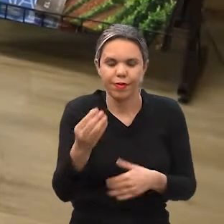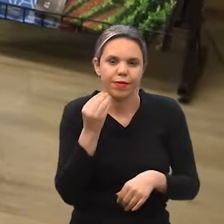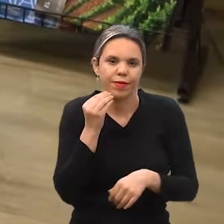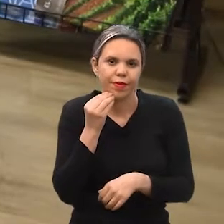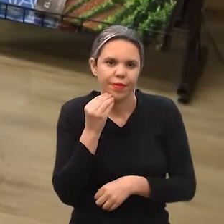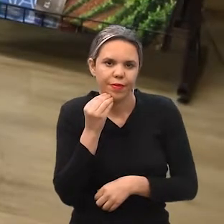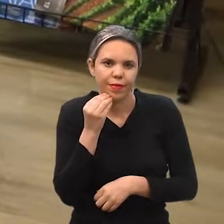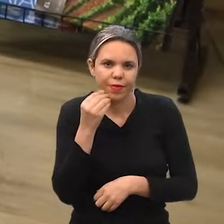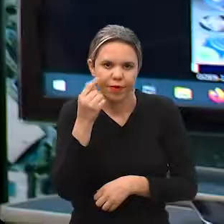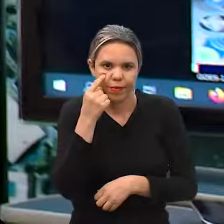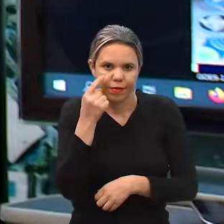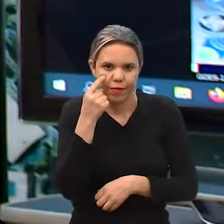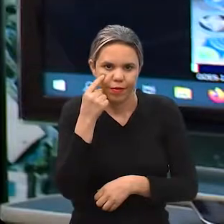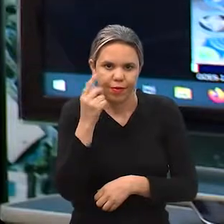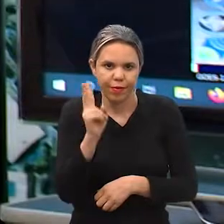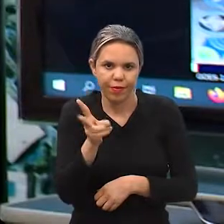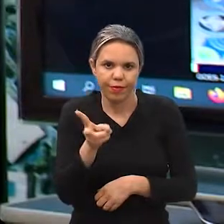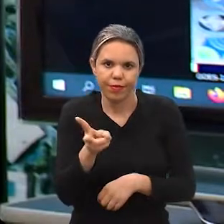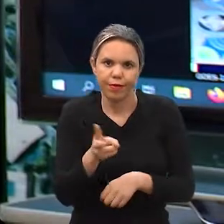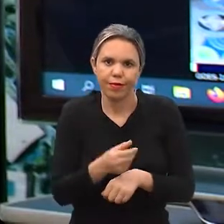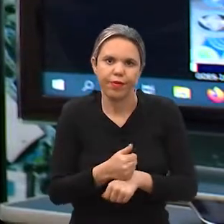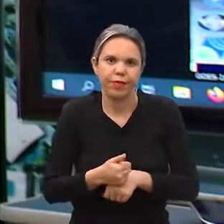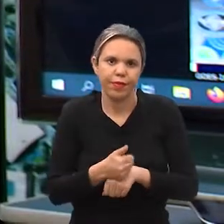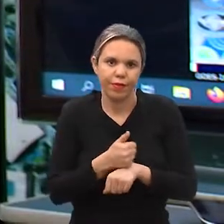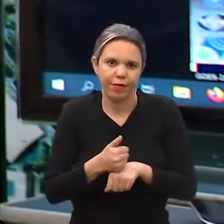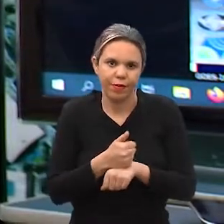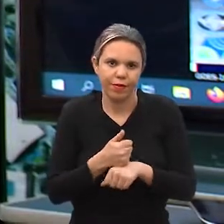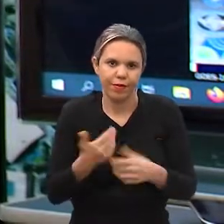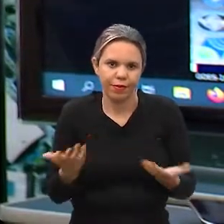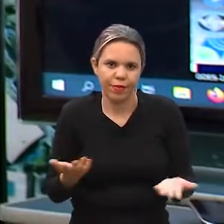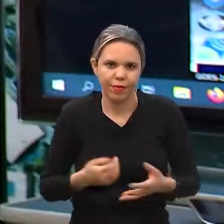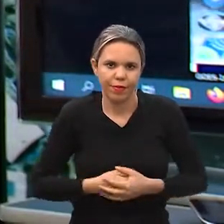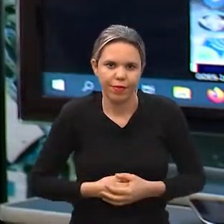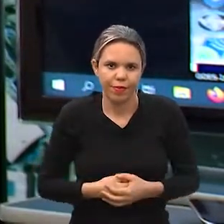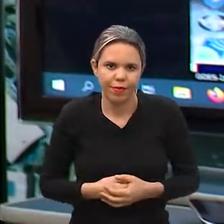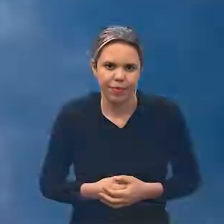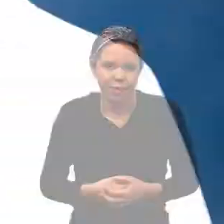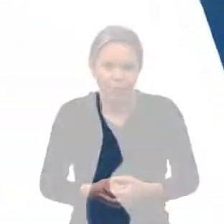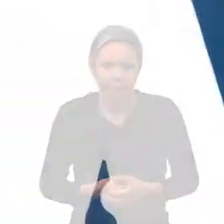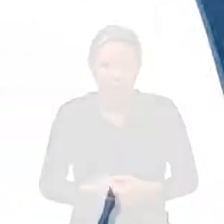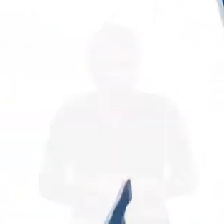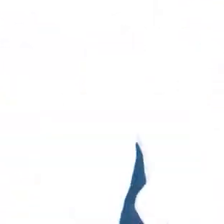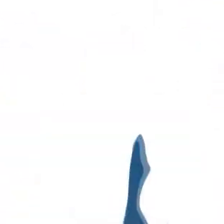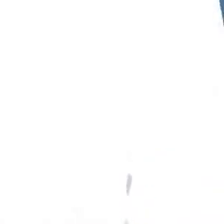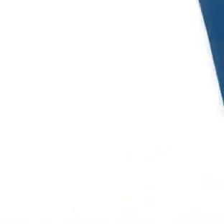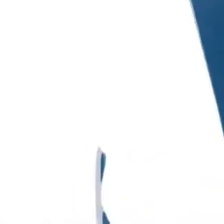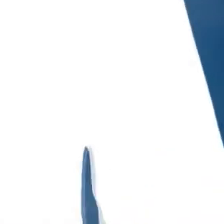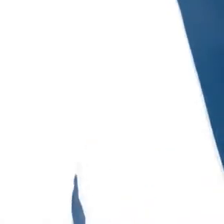oportunidade e sempre, sempre, sempre, sempre, se liga na profissão.